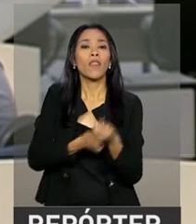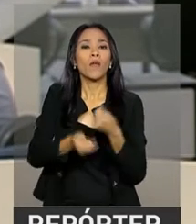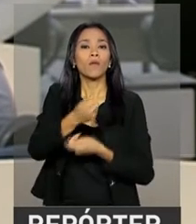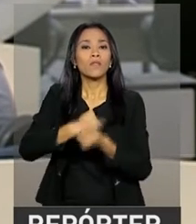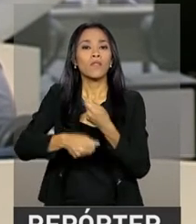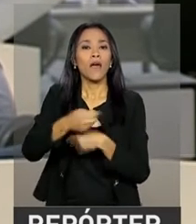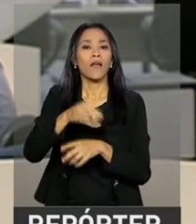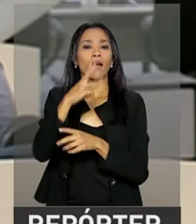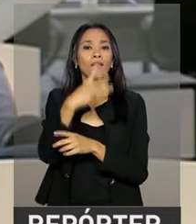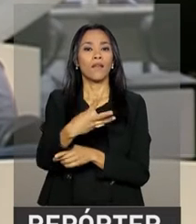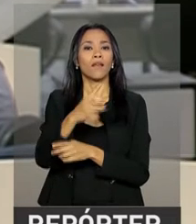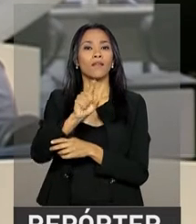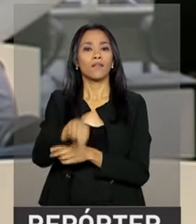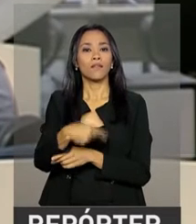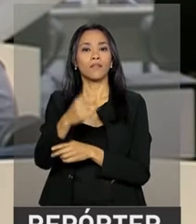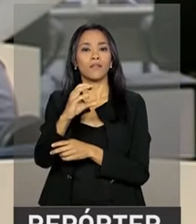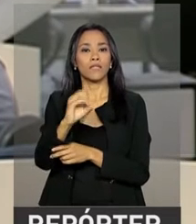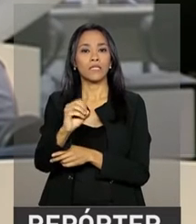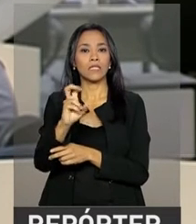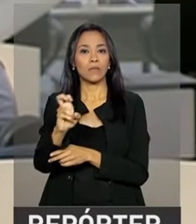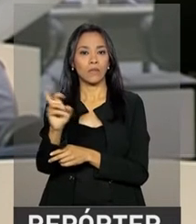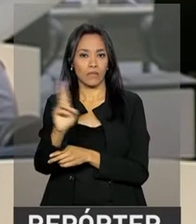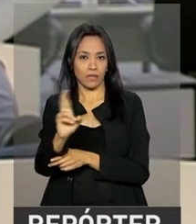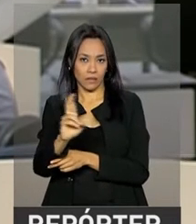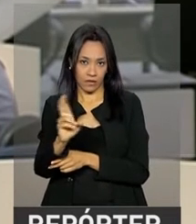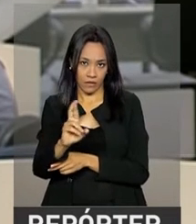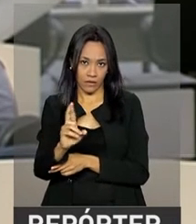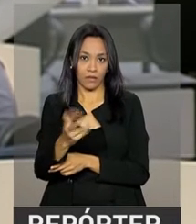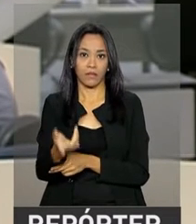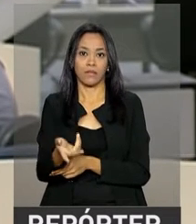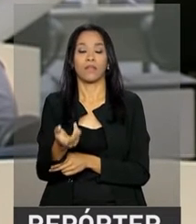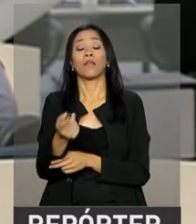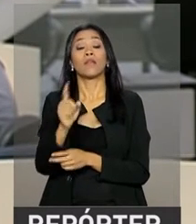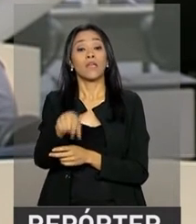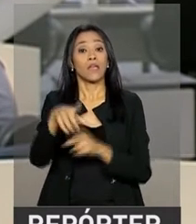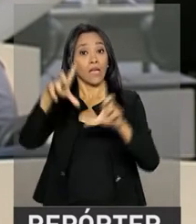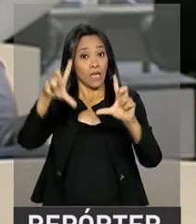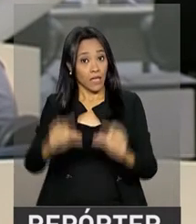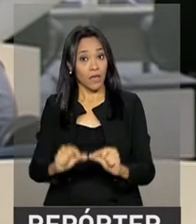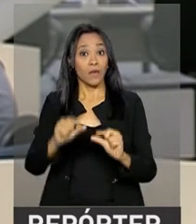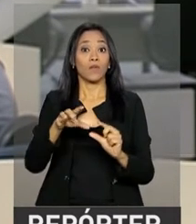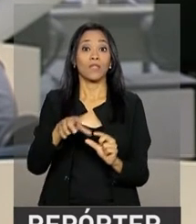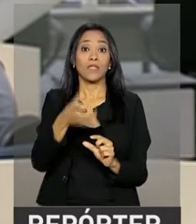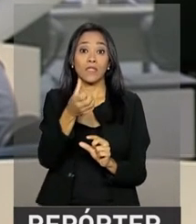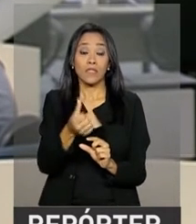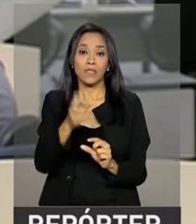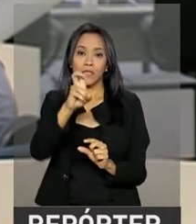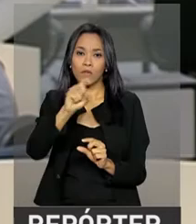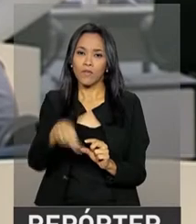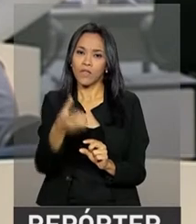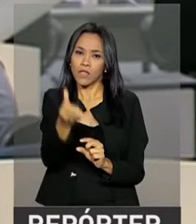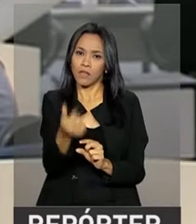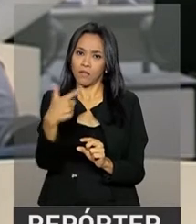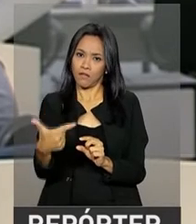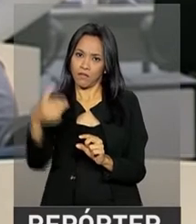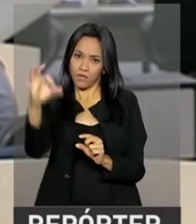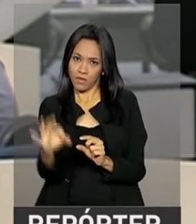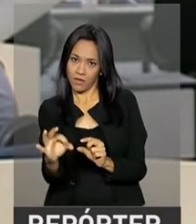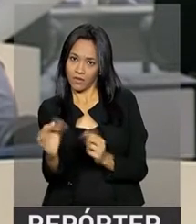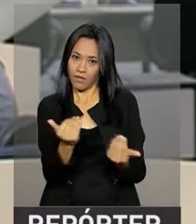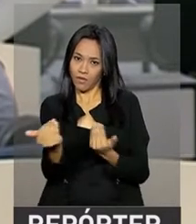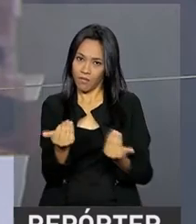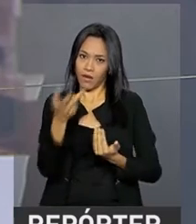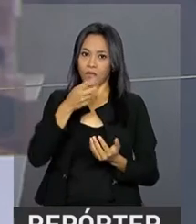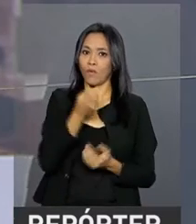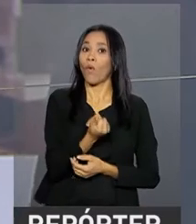a R$ 3,05. No ano, o dólar apresenta uma queda de 5,62% frente ao real.